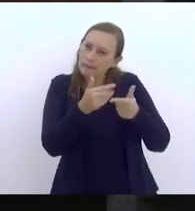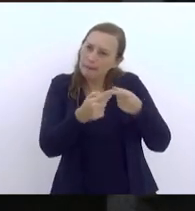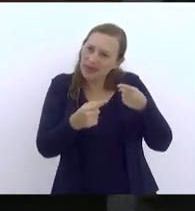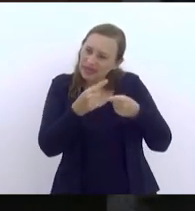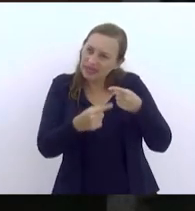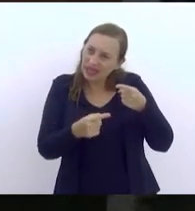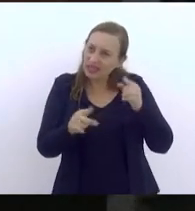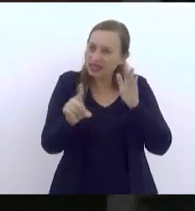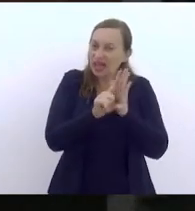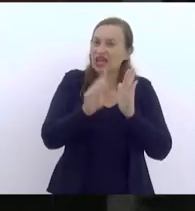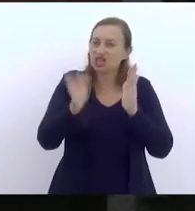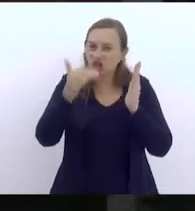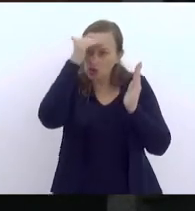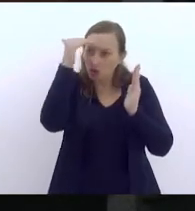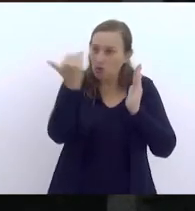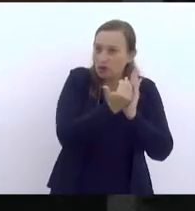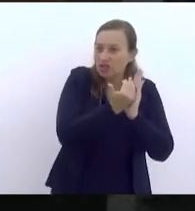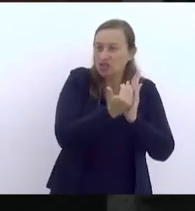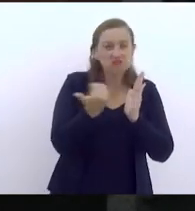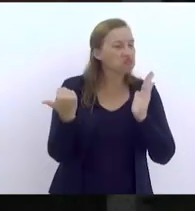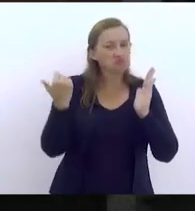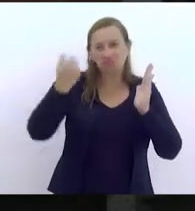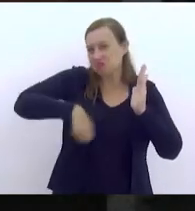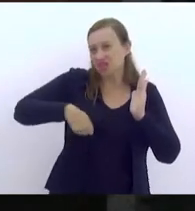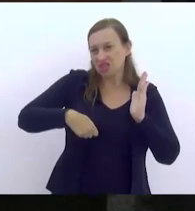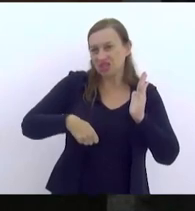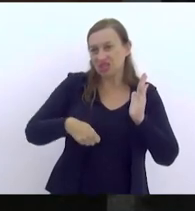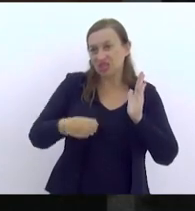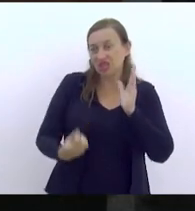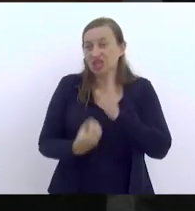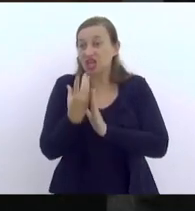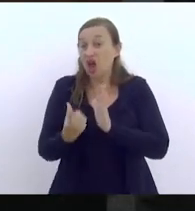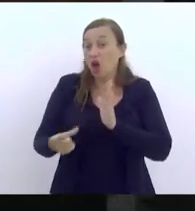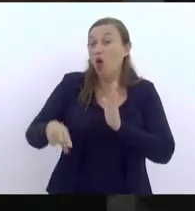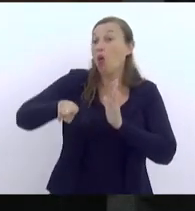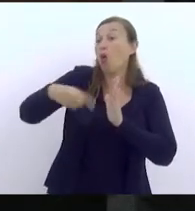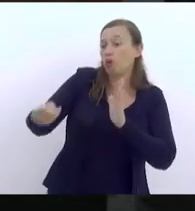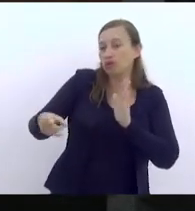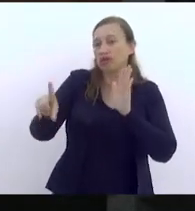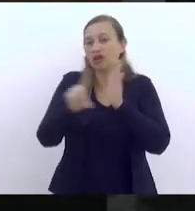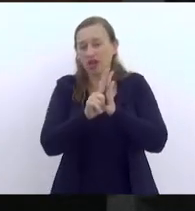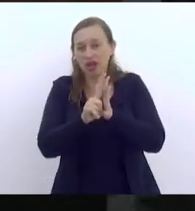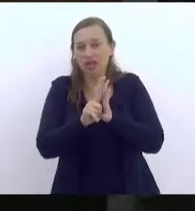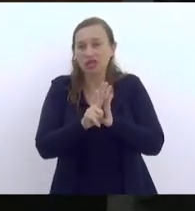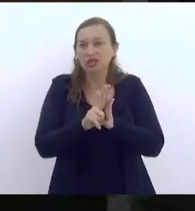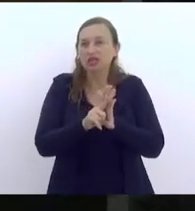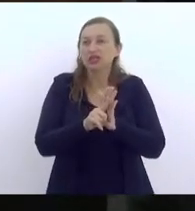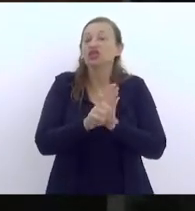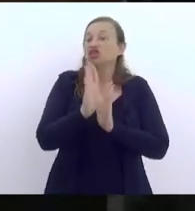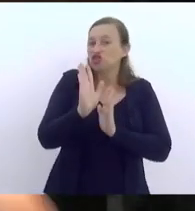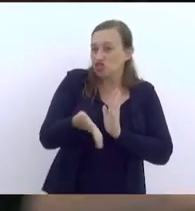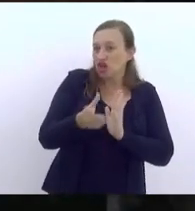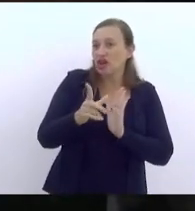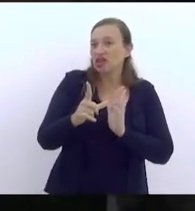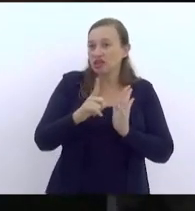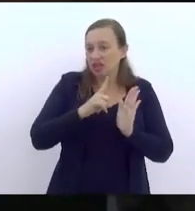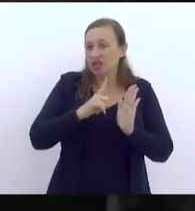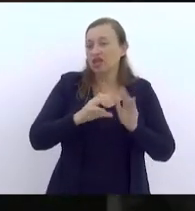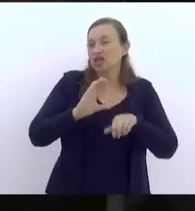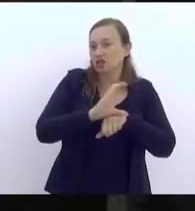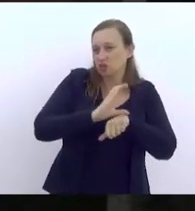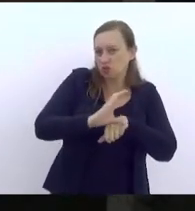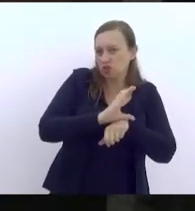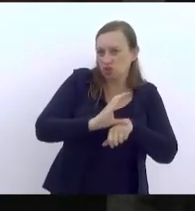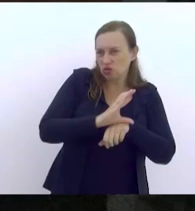fossem cumpridas, talvez nem precisássemos dessa outra metade. E sem falar que já está disposto